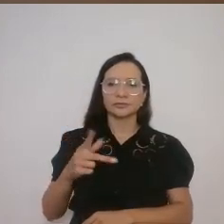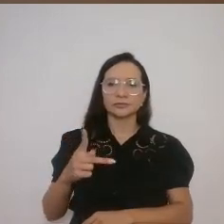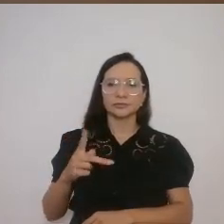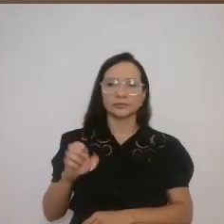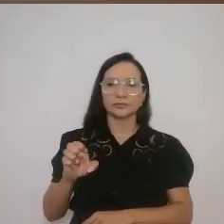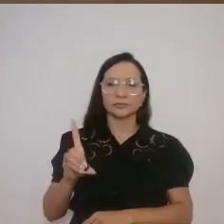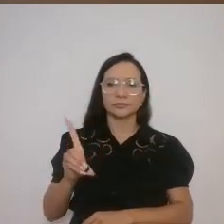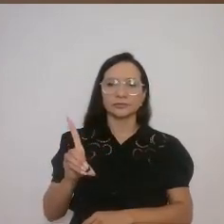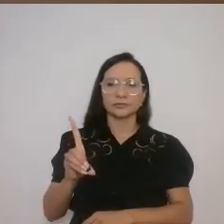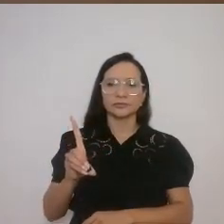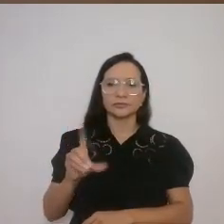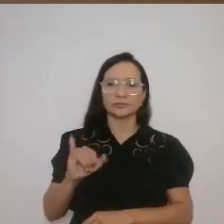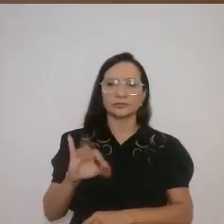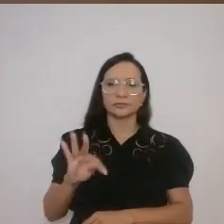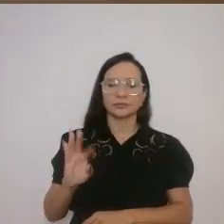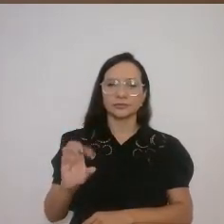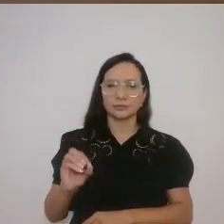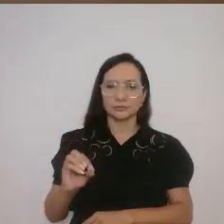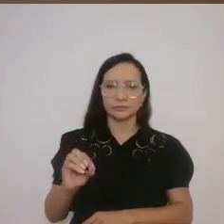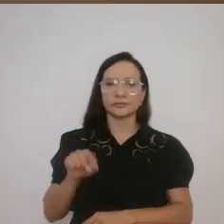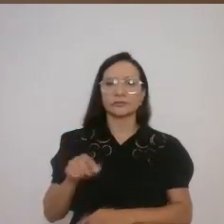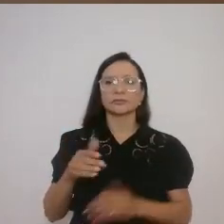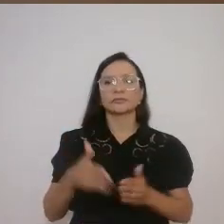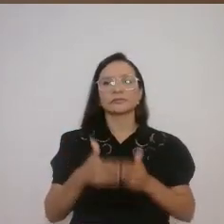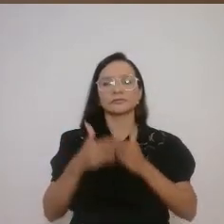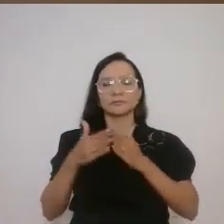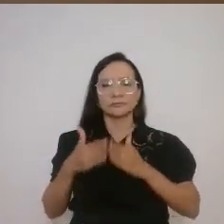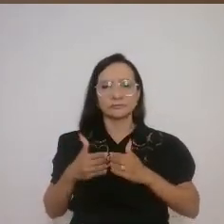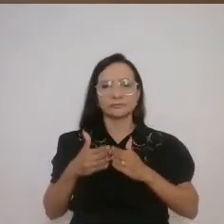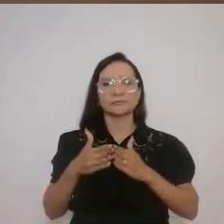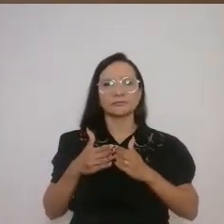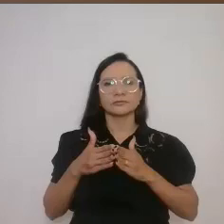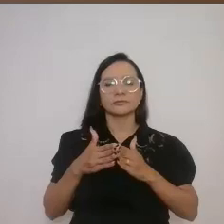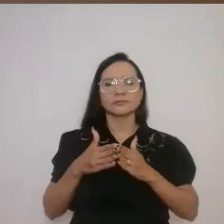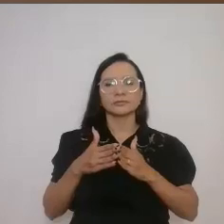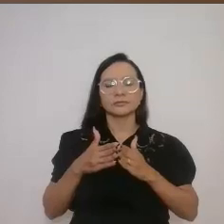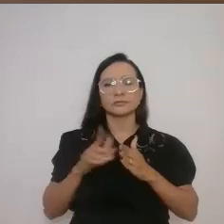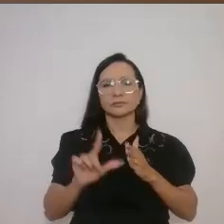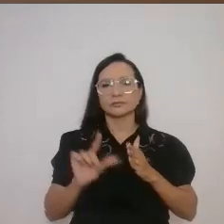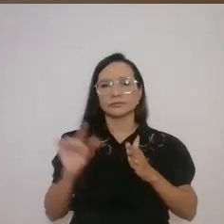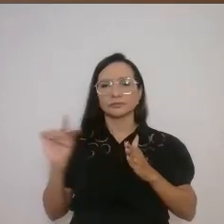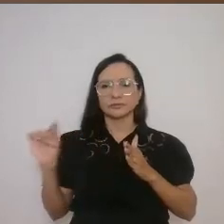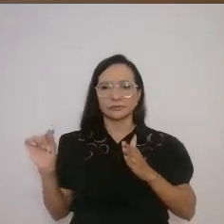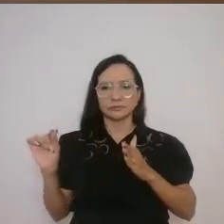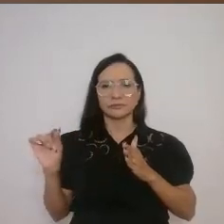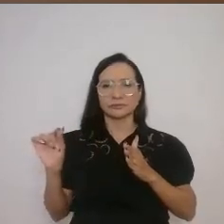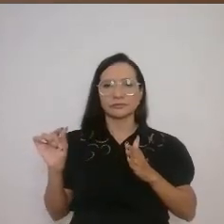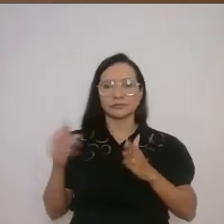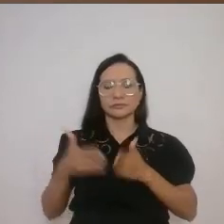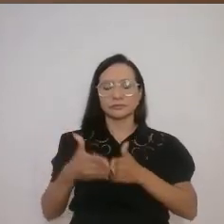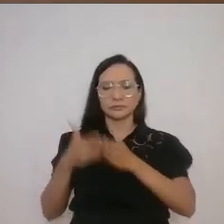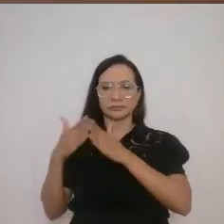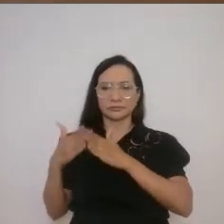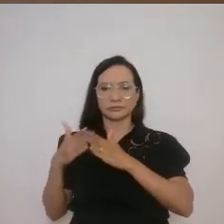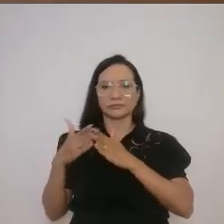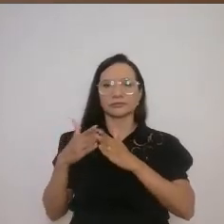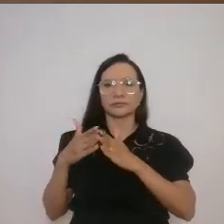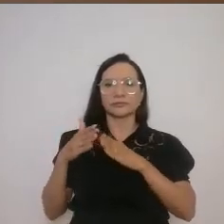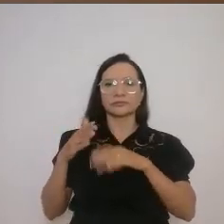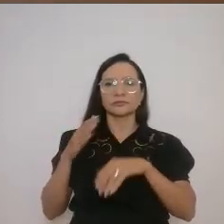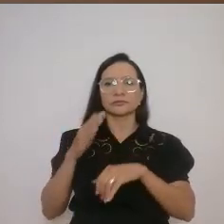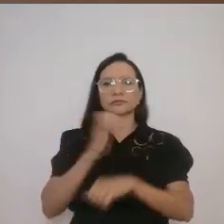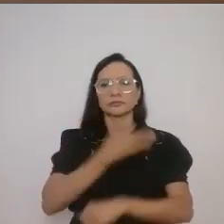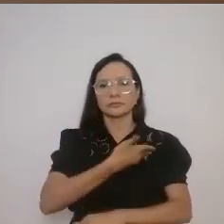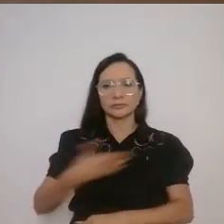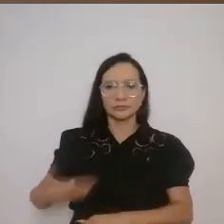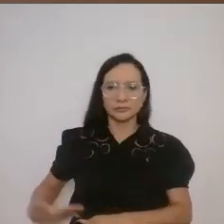como corregedor, solicita autorização para ausentar-se do Estado, corregedor do TRE, do Estado, no período 24 a 28, do corrente a fim de participar do encontro de